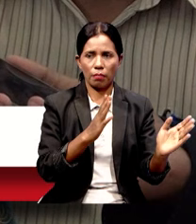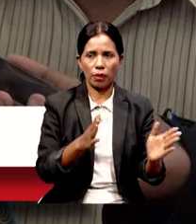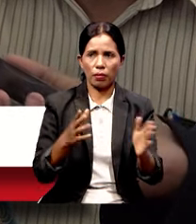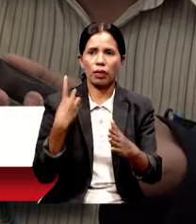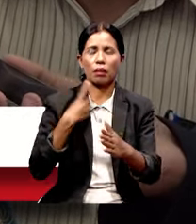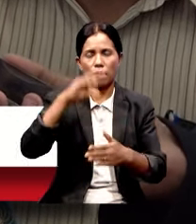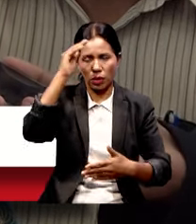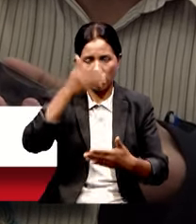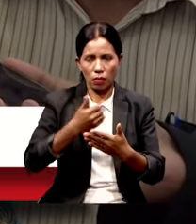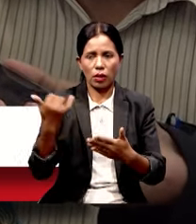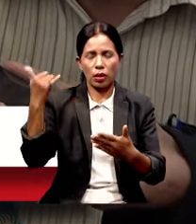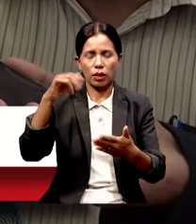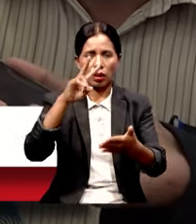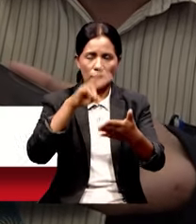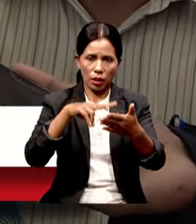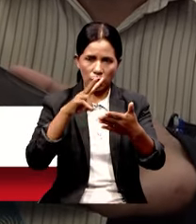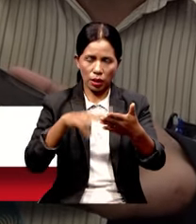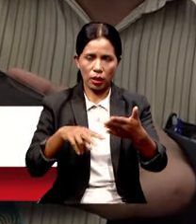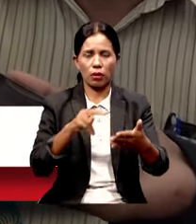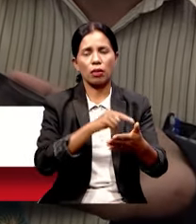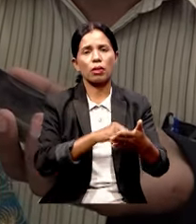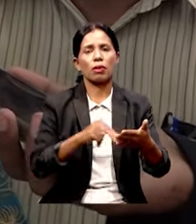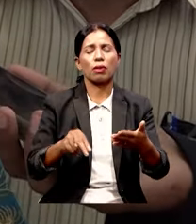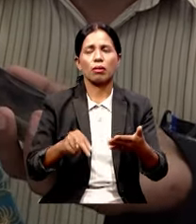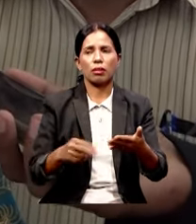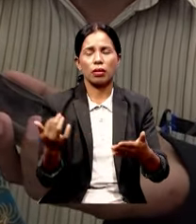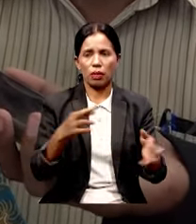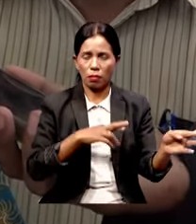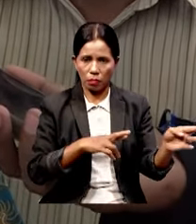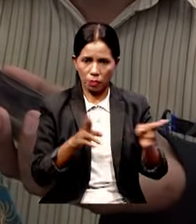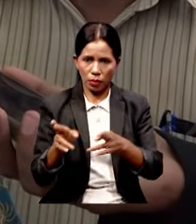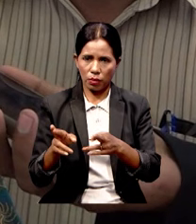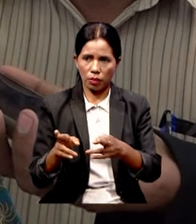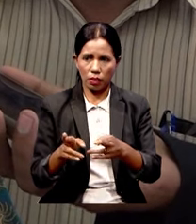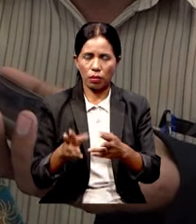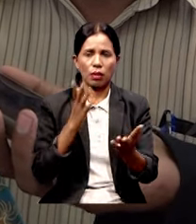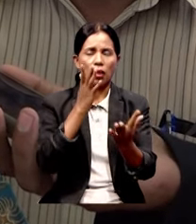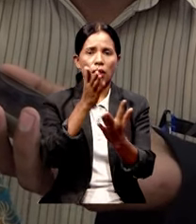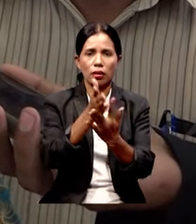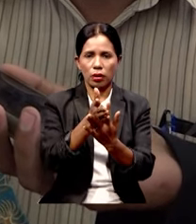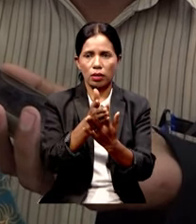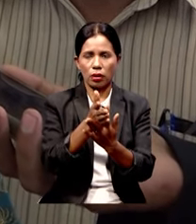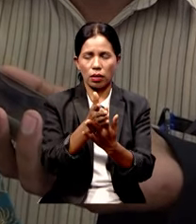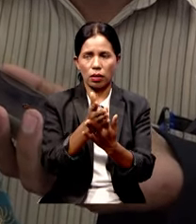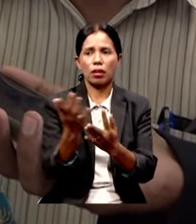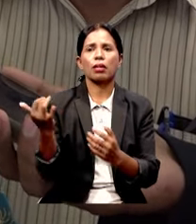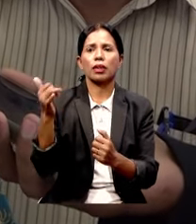minha oansira literacia no numeracia básica, hoje não é sira pronto a tu, a se subaia, sira